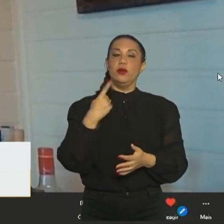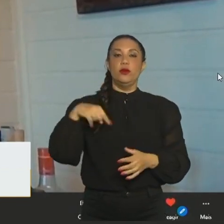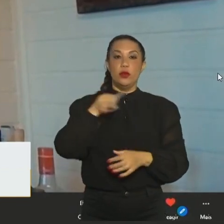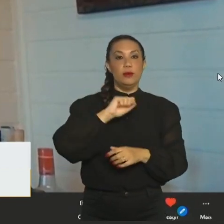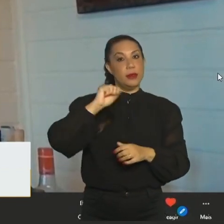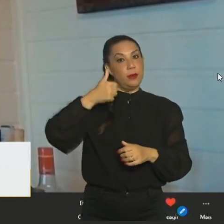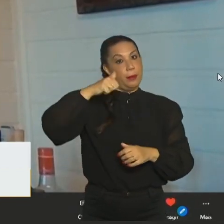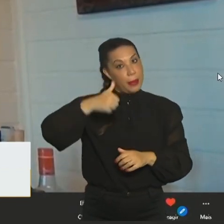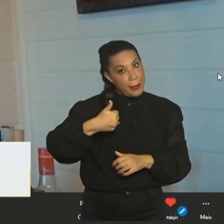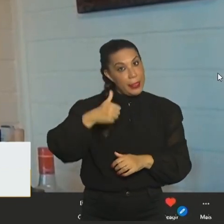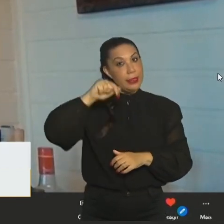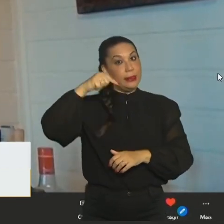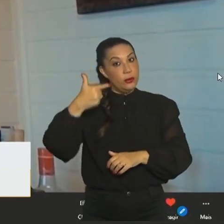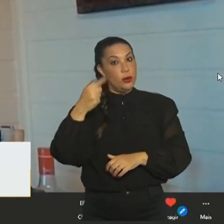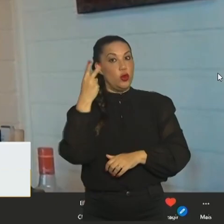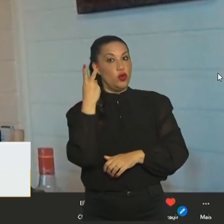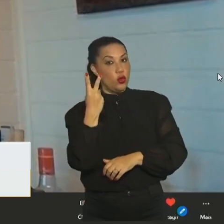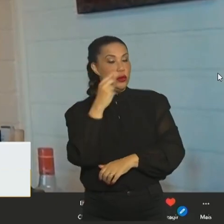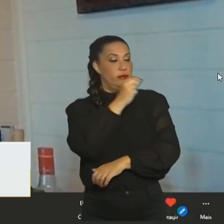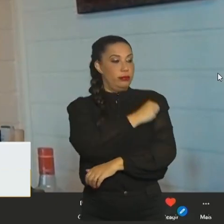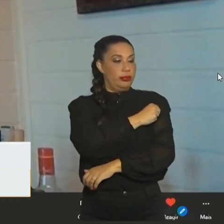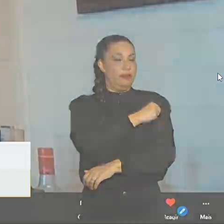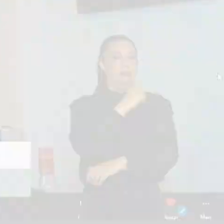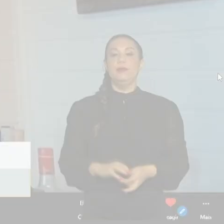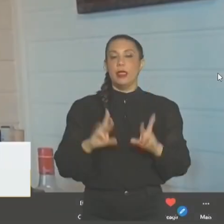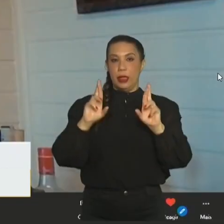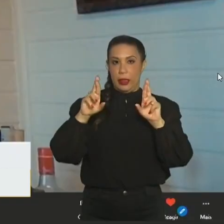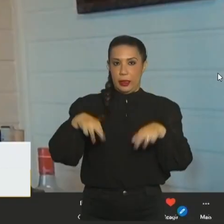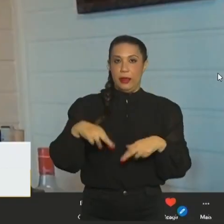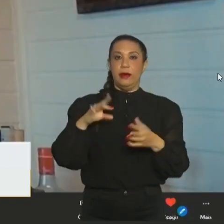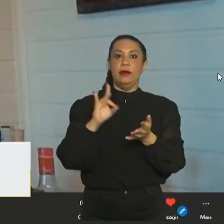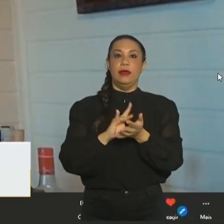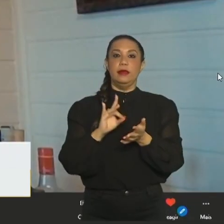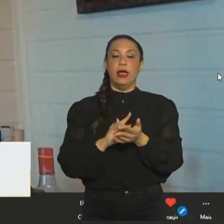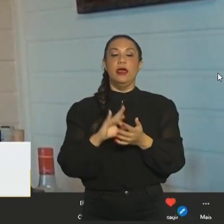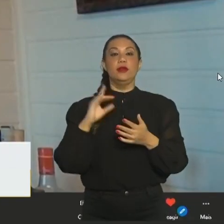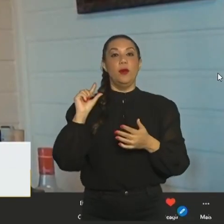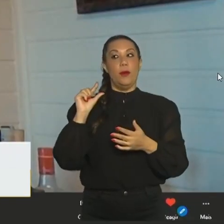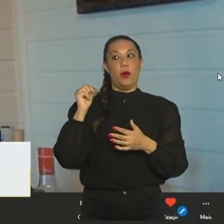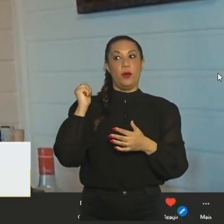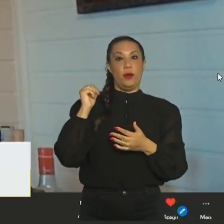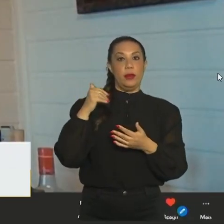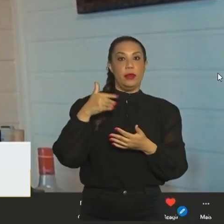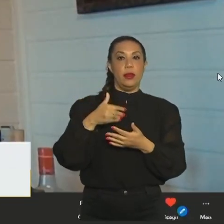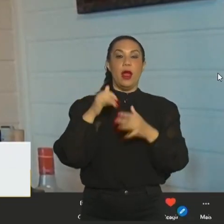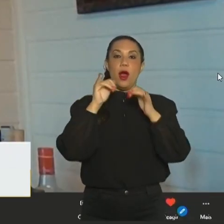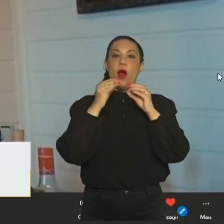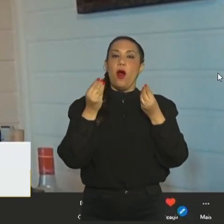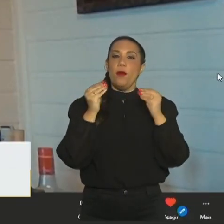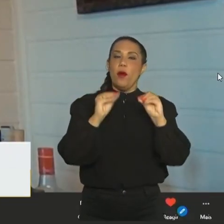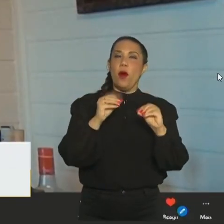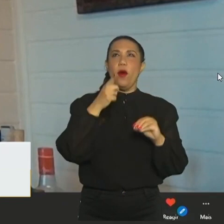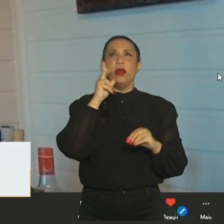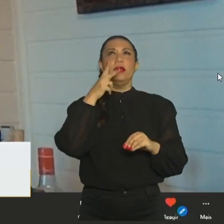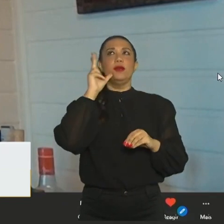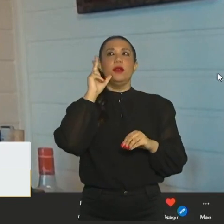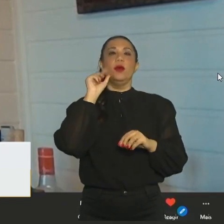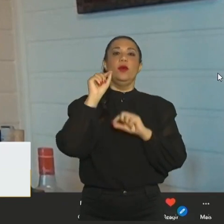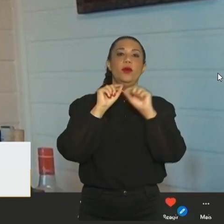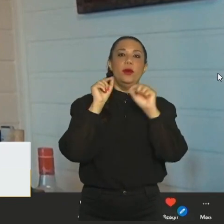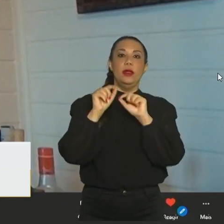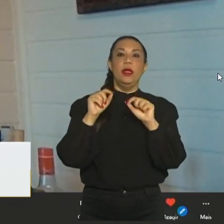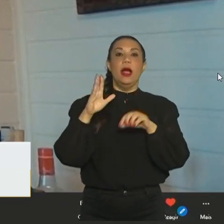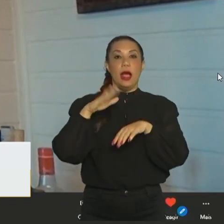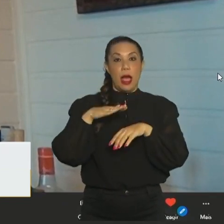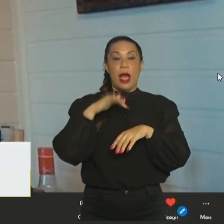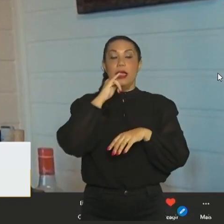as duas doses, principalmente nesses grupos de risco. Inclusive, recentemente foi publicado, acho que ontem ou anteontem, um posicionamento da